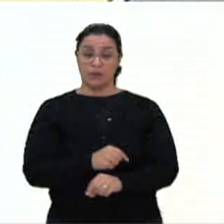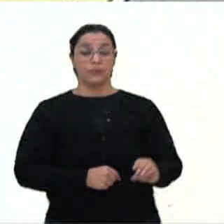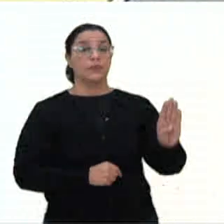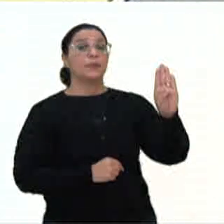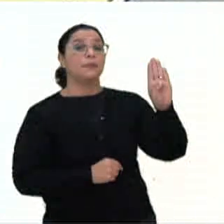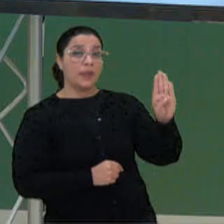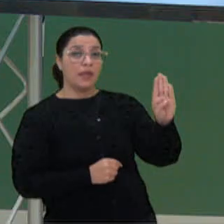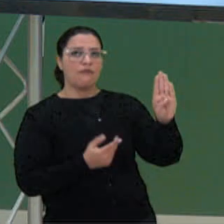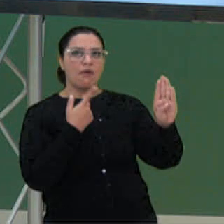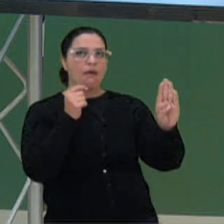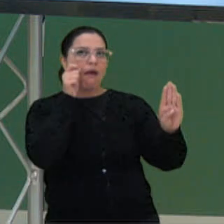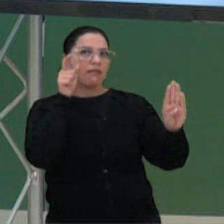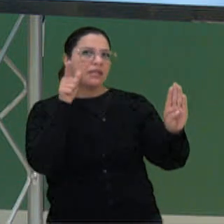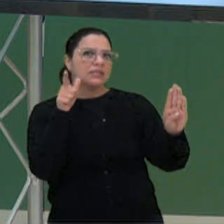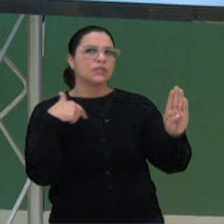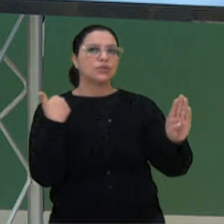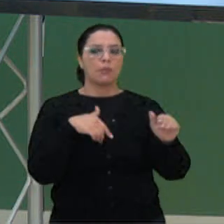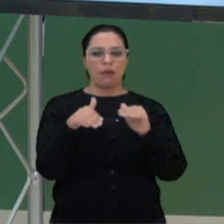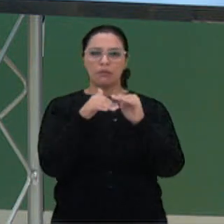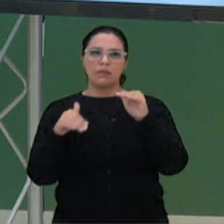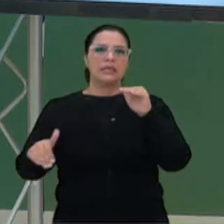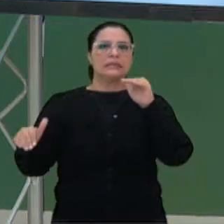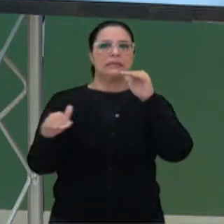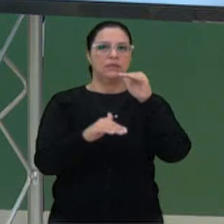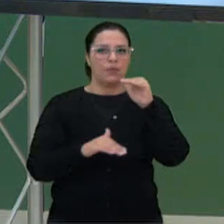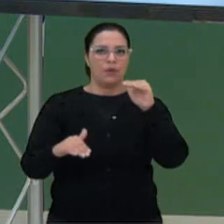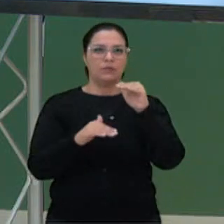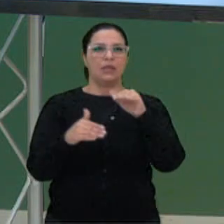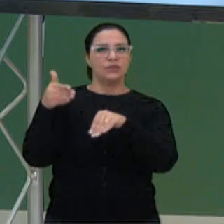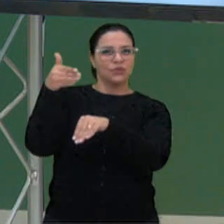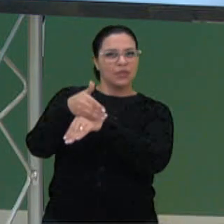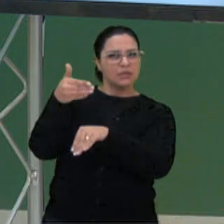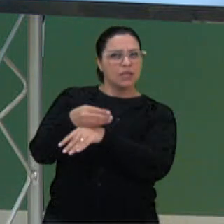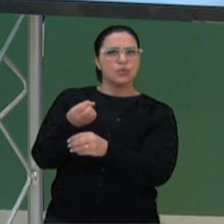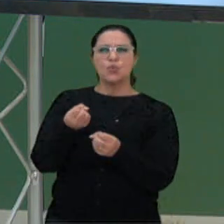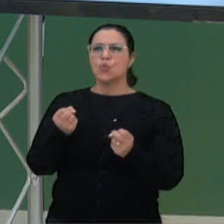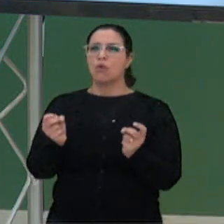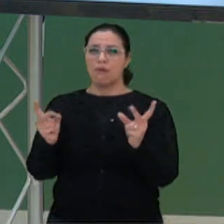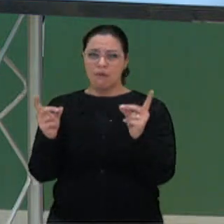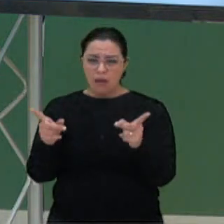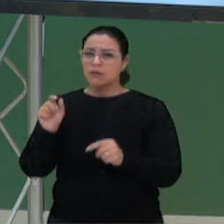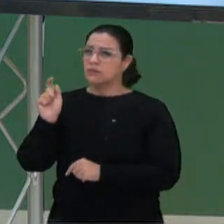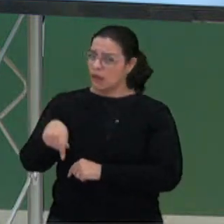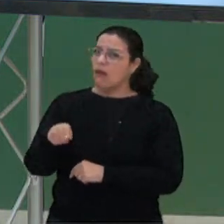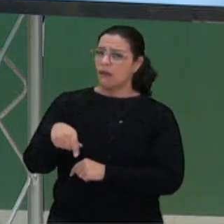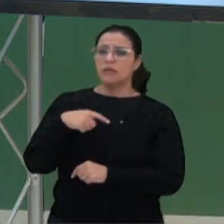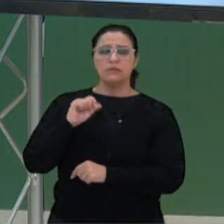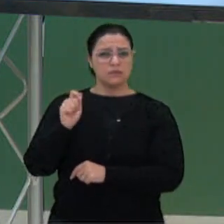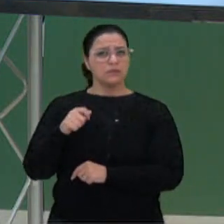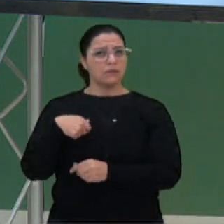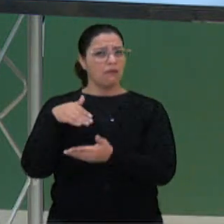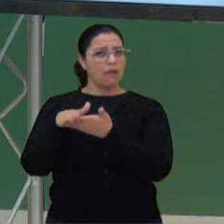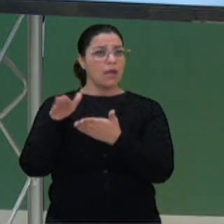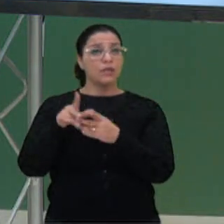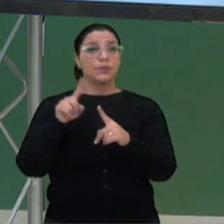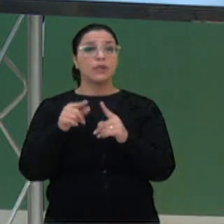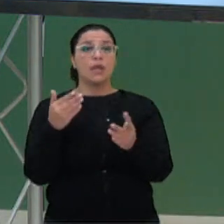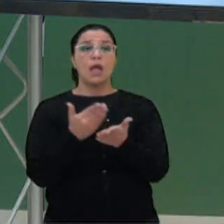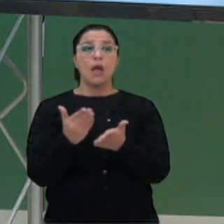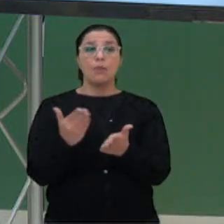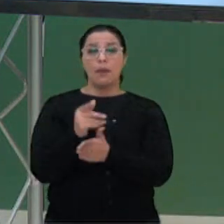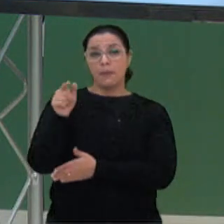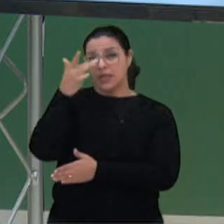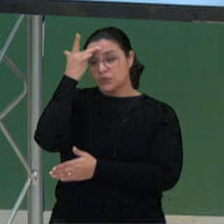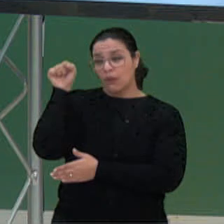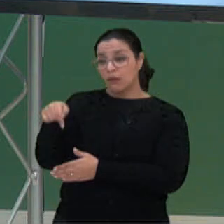B: chama atenção para as desigualdades de acesso ao consumo? Sim. Por quê? Porque neste caso aqui,